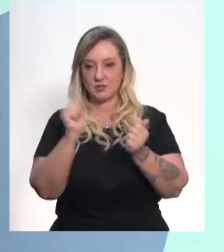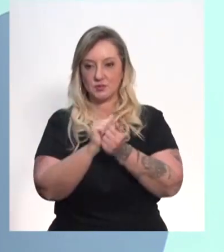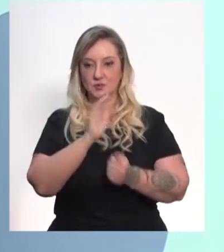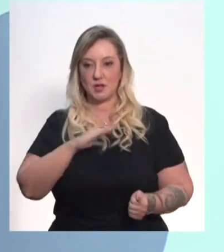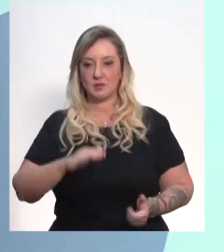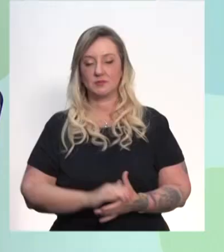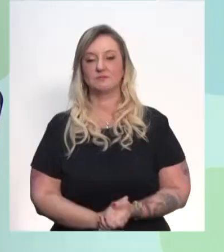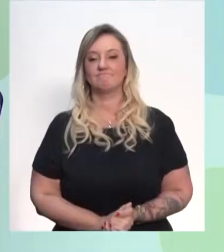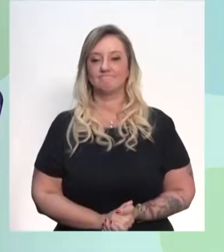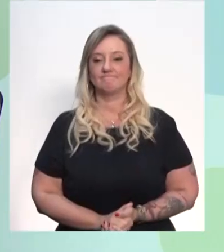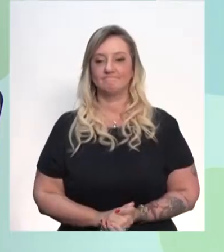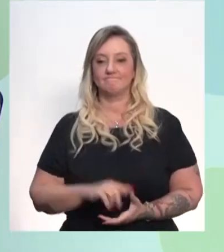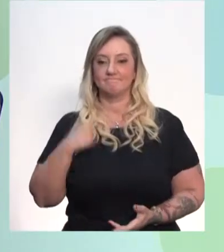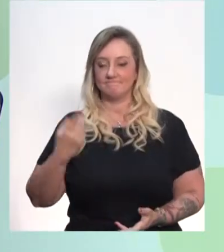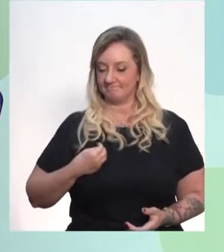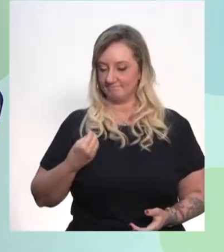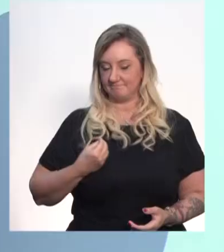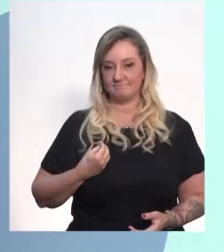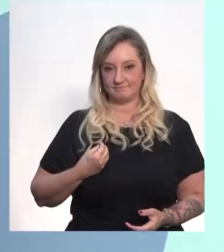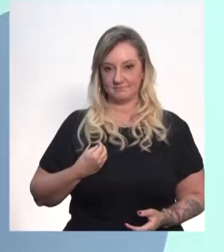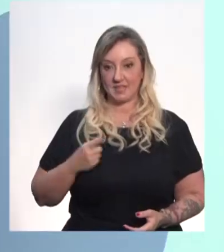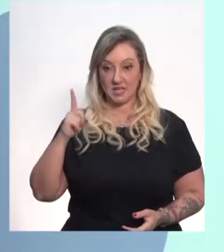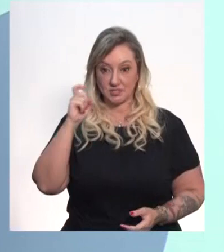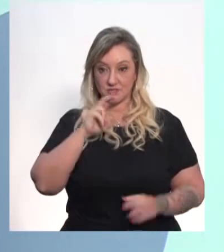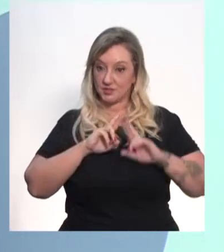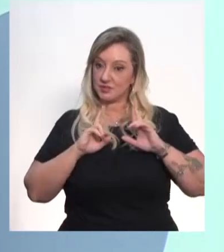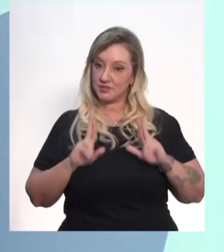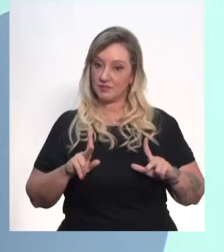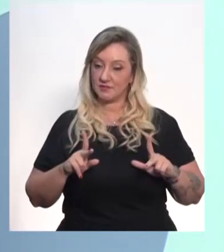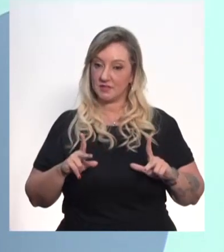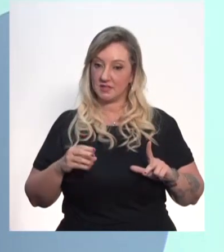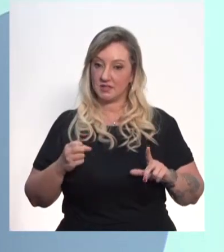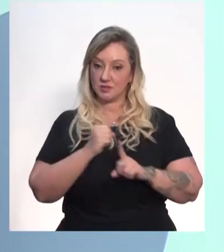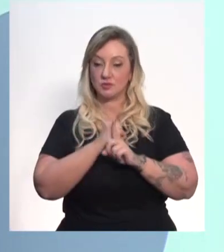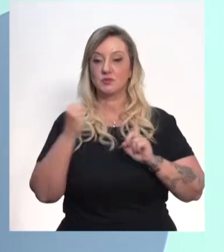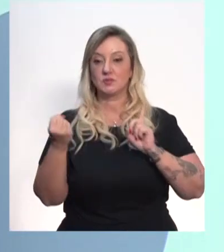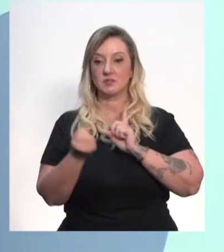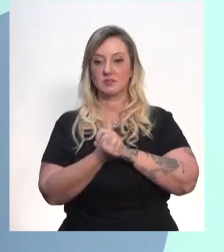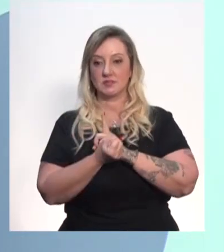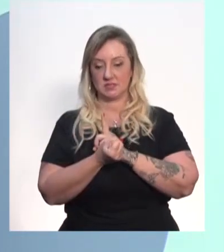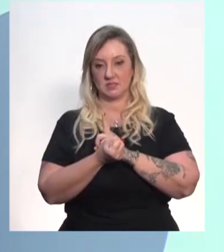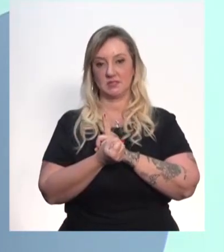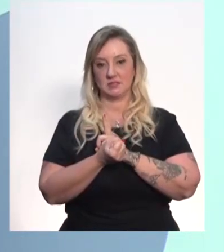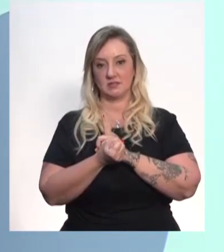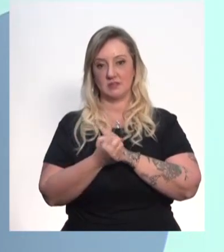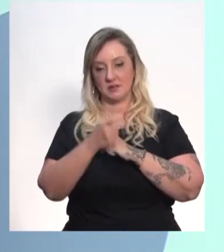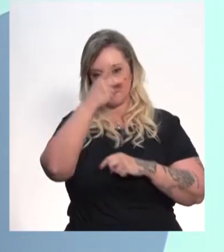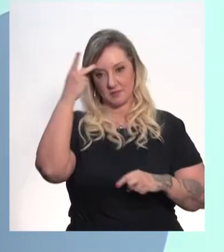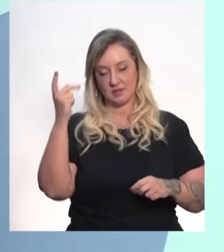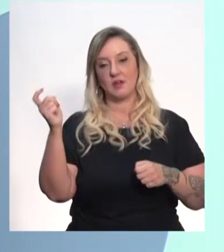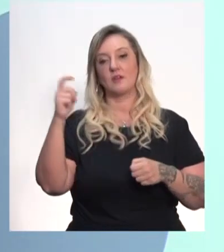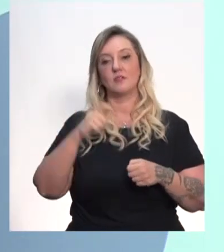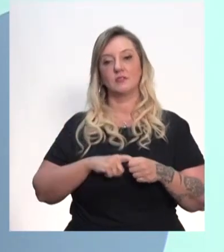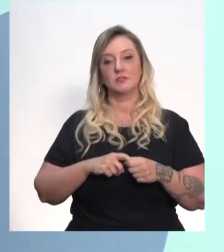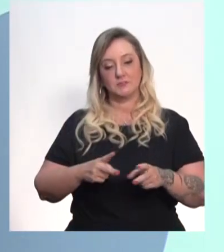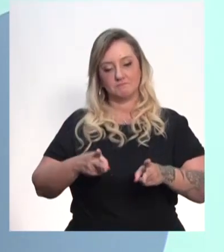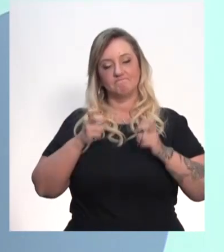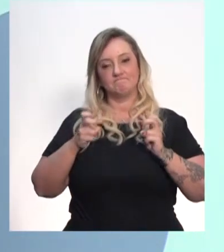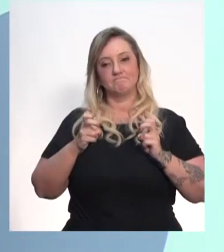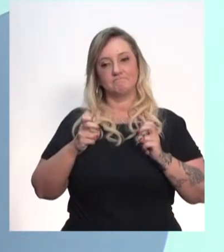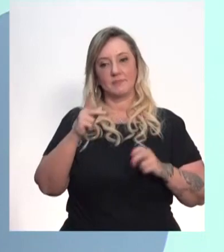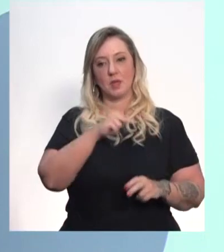nossa transmissão e no finalzinho a gente sempre abre, então só para lembrar que o chat também está aberto. Eu recebi aqui